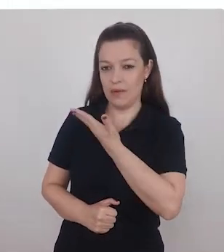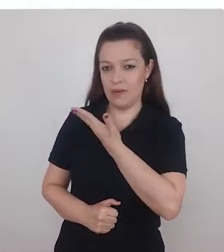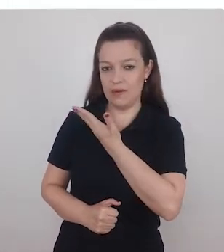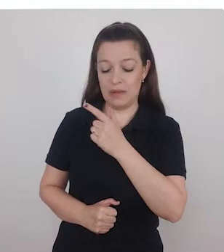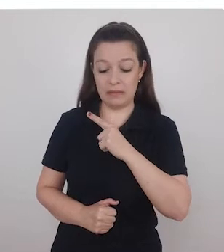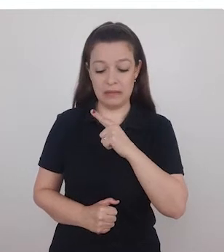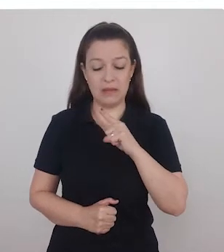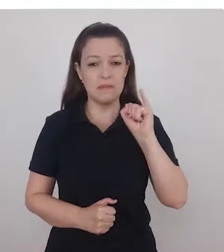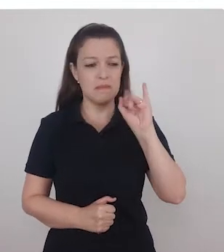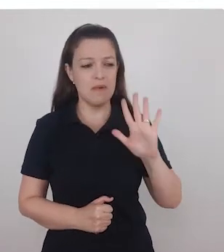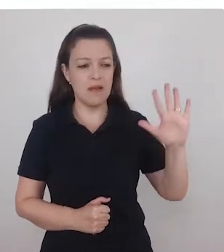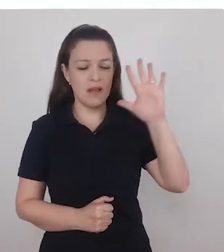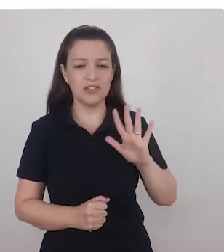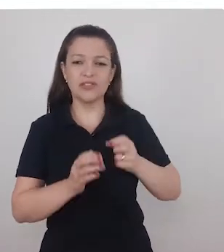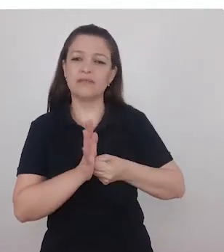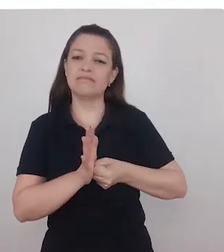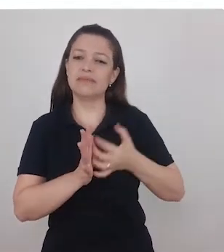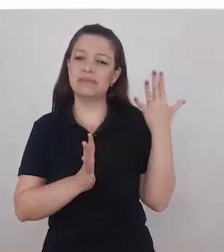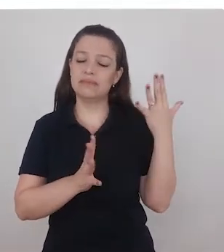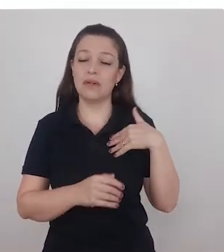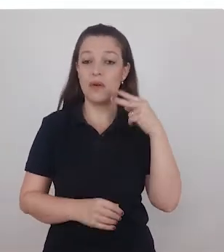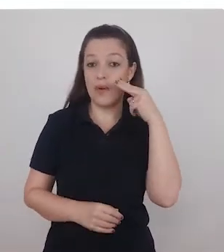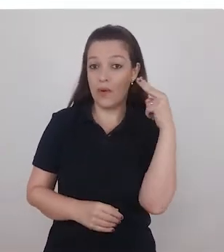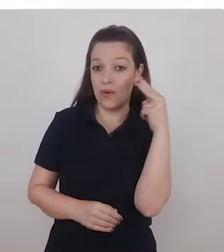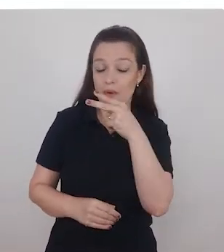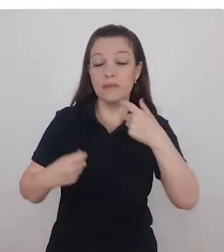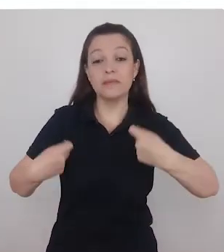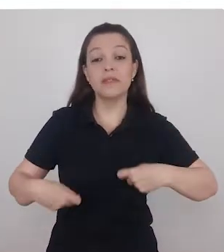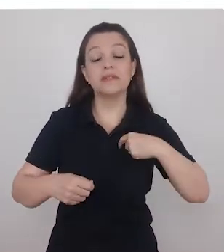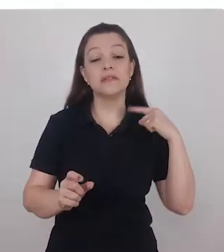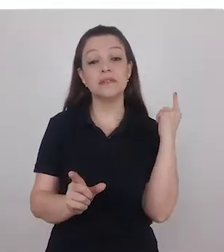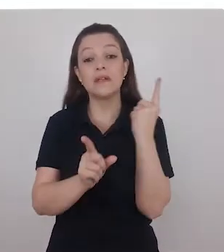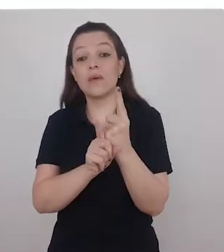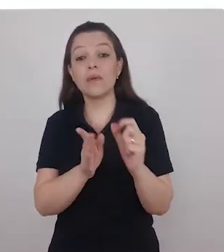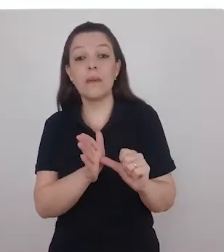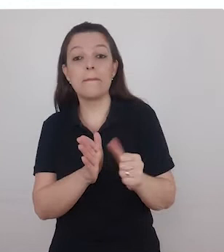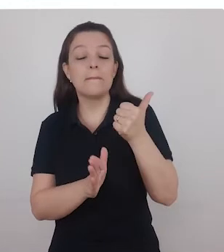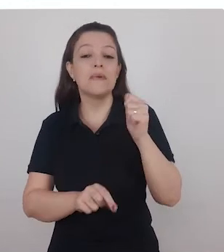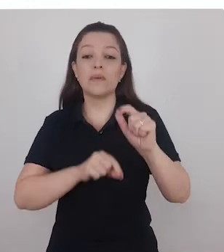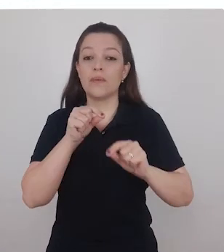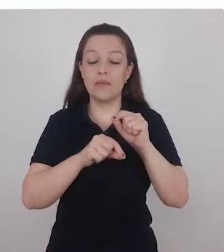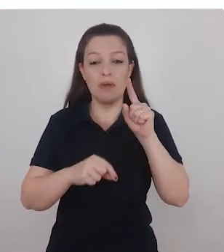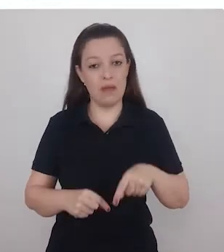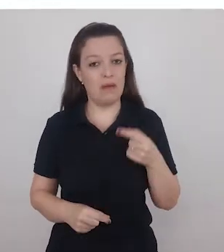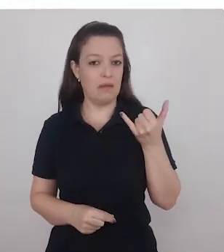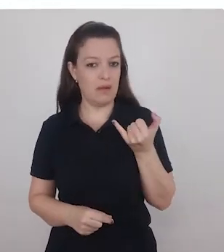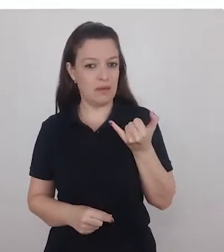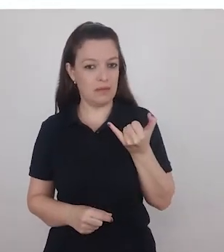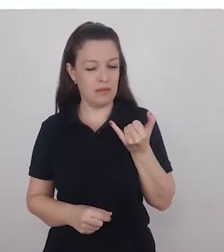várias imagens aqui. Eu quero que vocês encontrem primeiro a